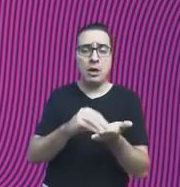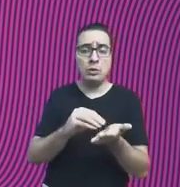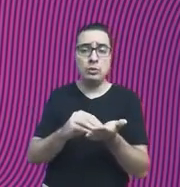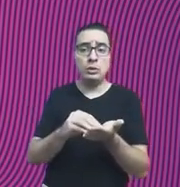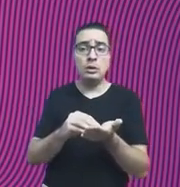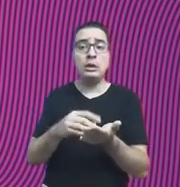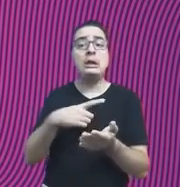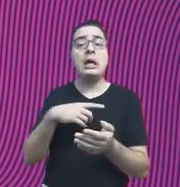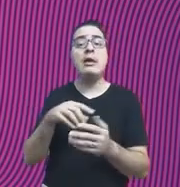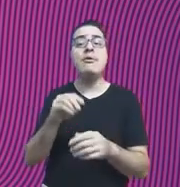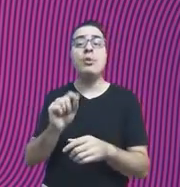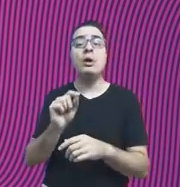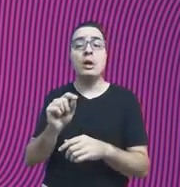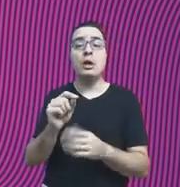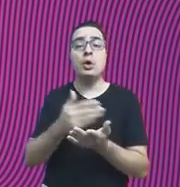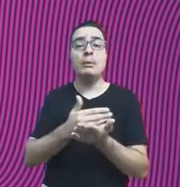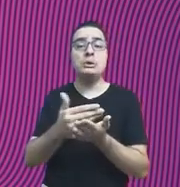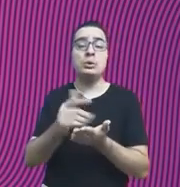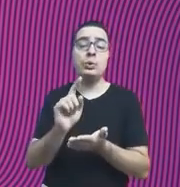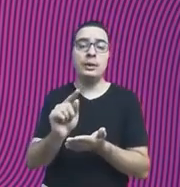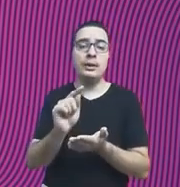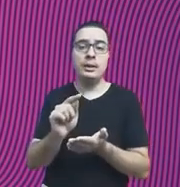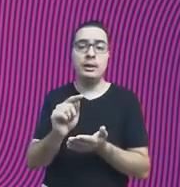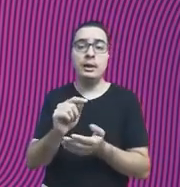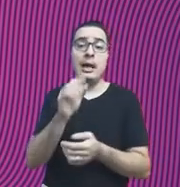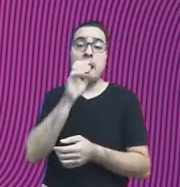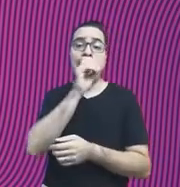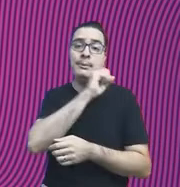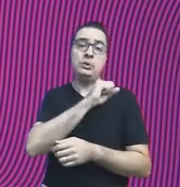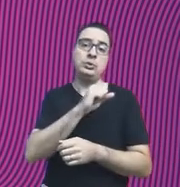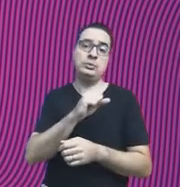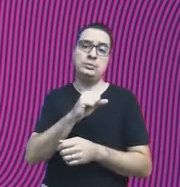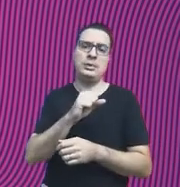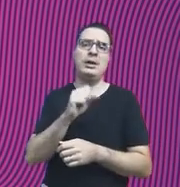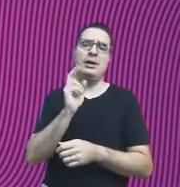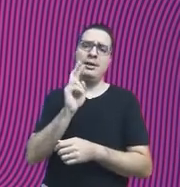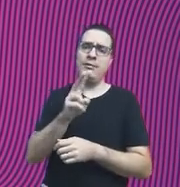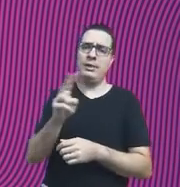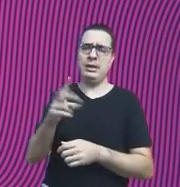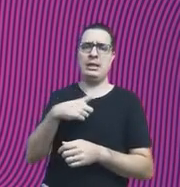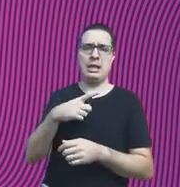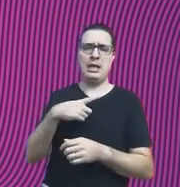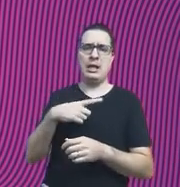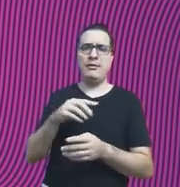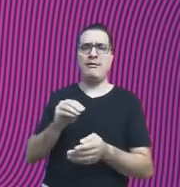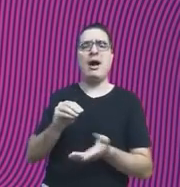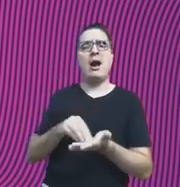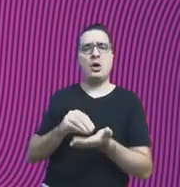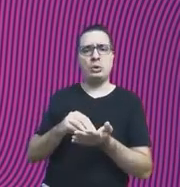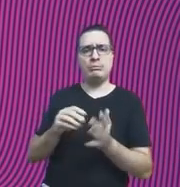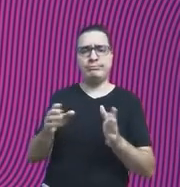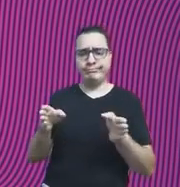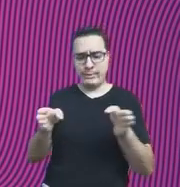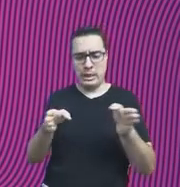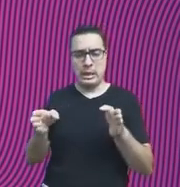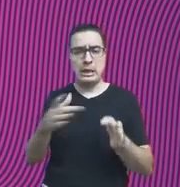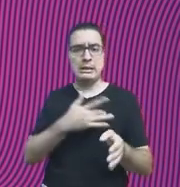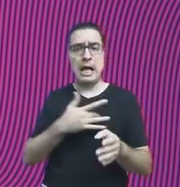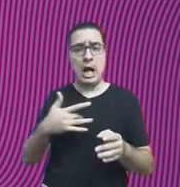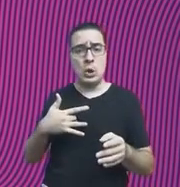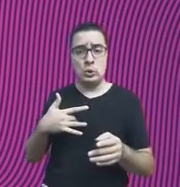se estabeleceu muito grande. Não é à toa que nós temos um represamento na cadeia de saúde do Brasil e quase do resto do mundo